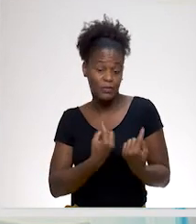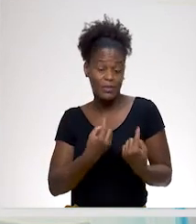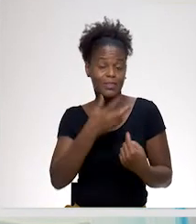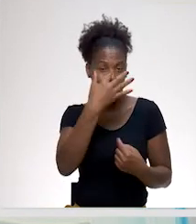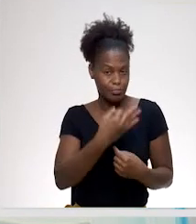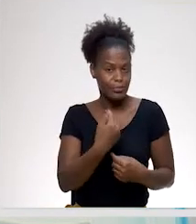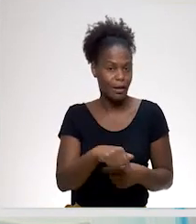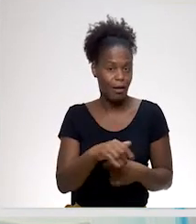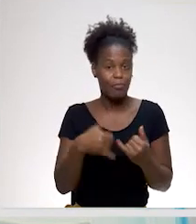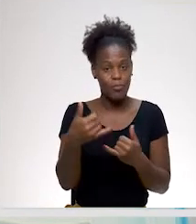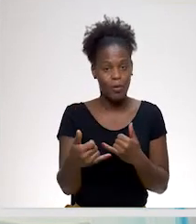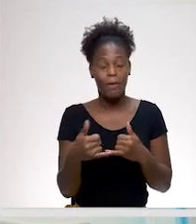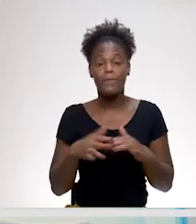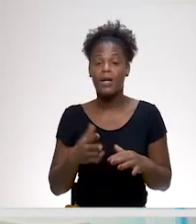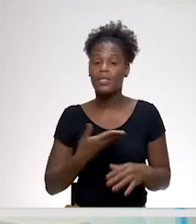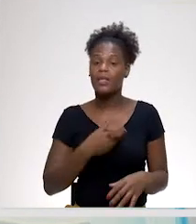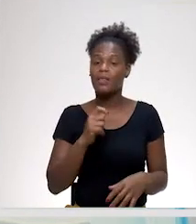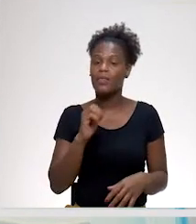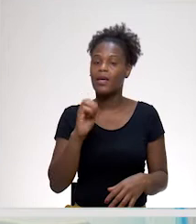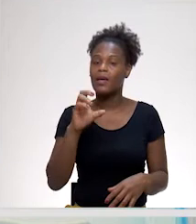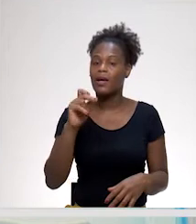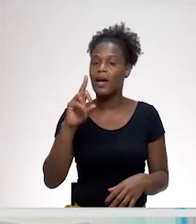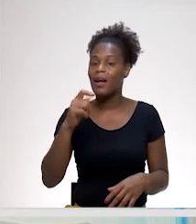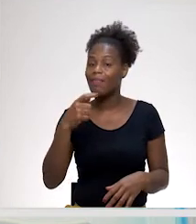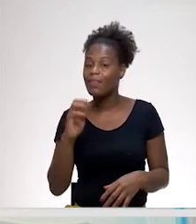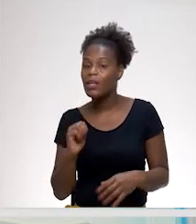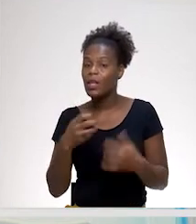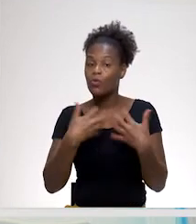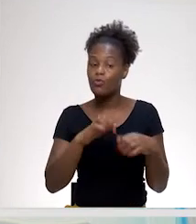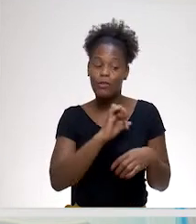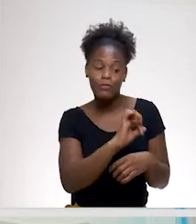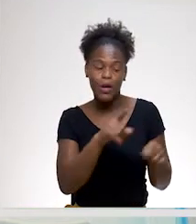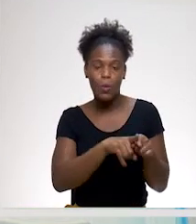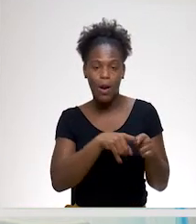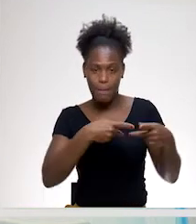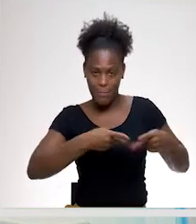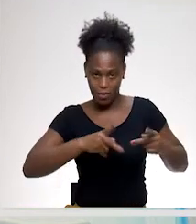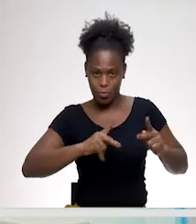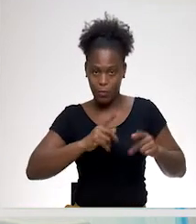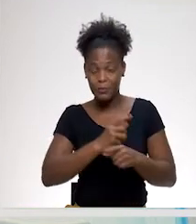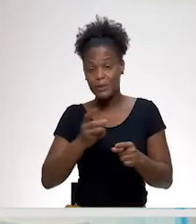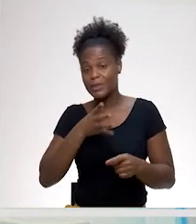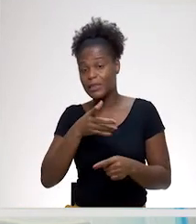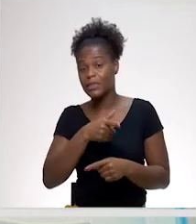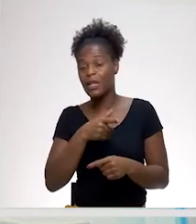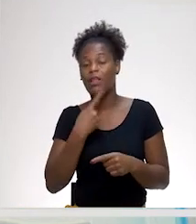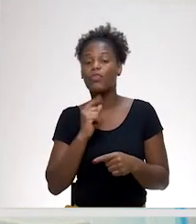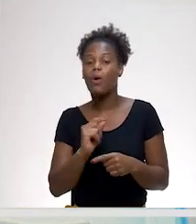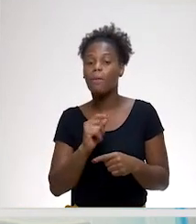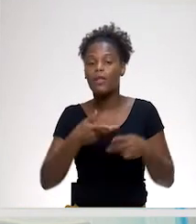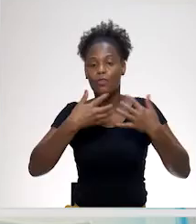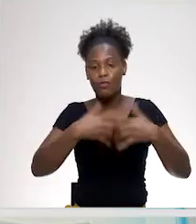chegamos a algumas certezas. Descartes toma essa dúvida como método e é por isso que se diz que é uma